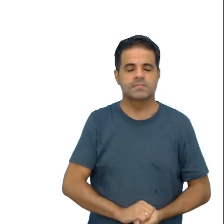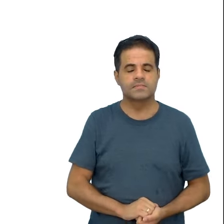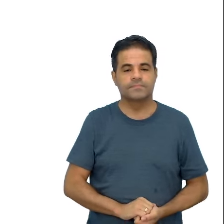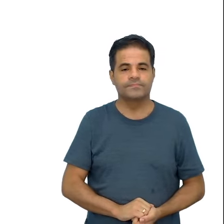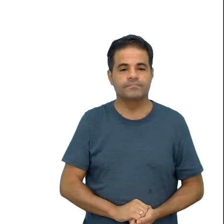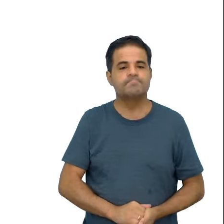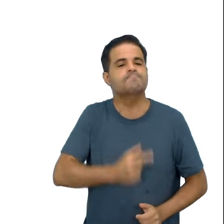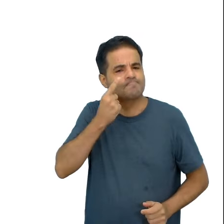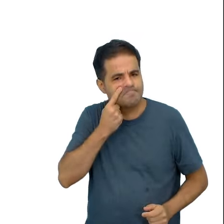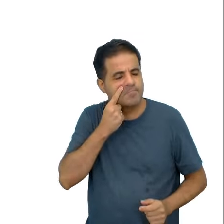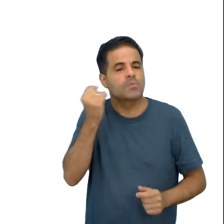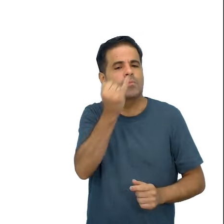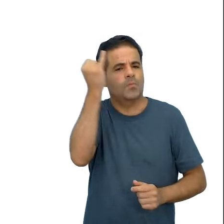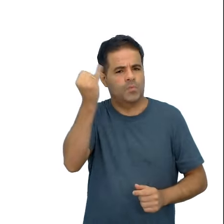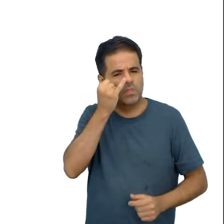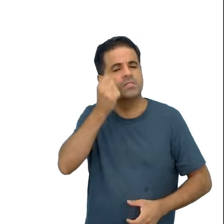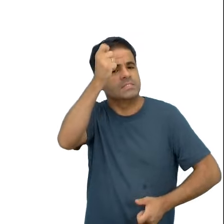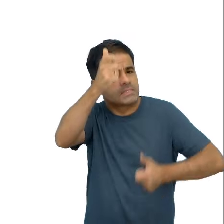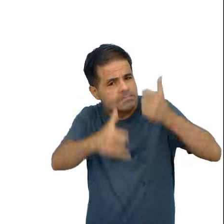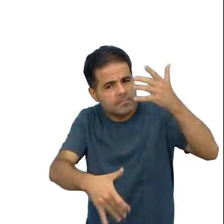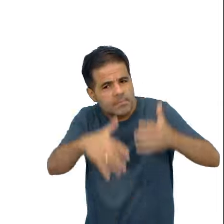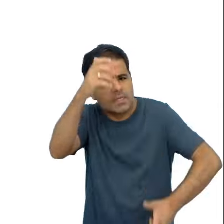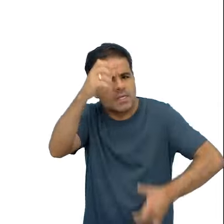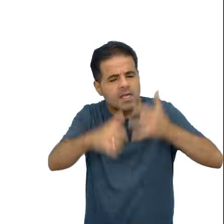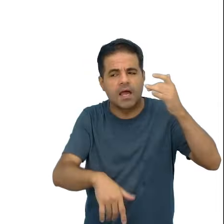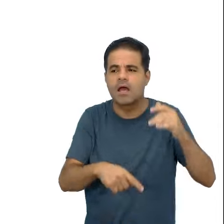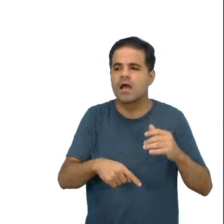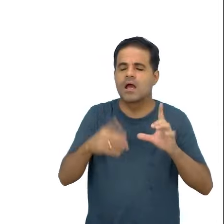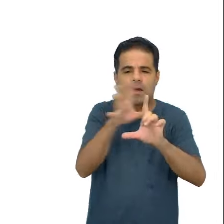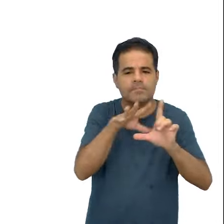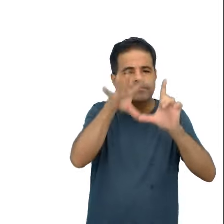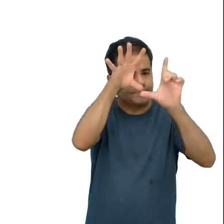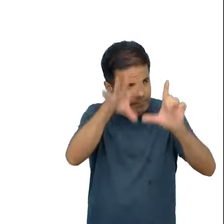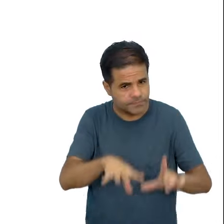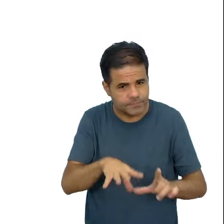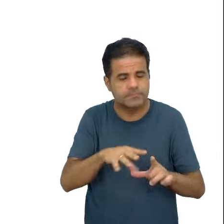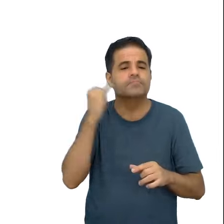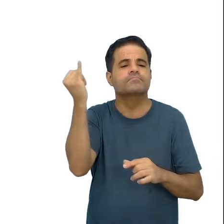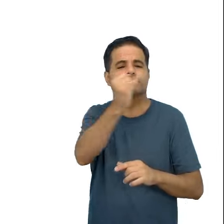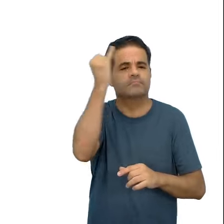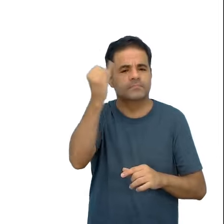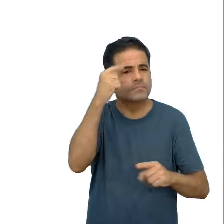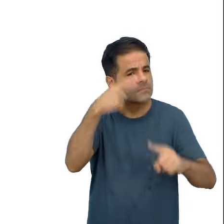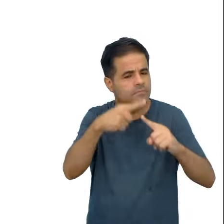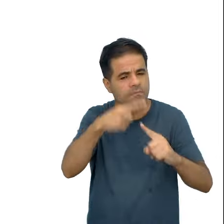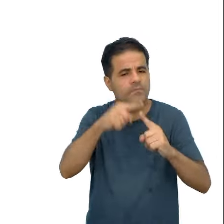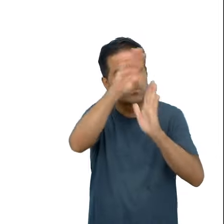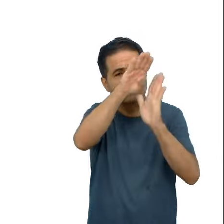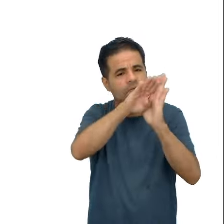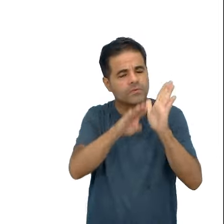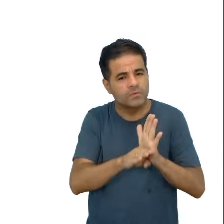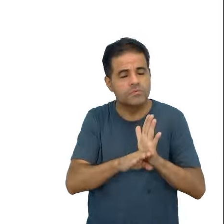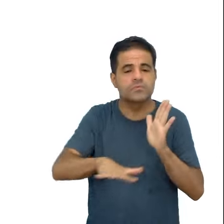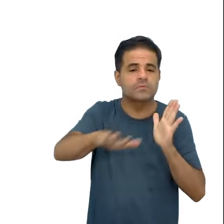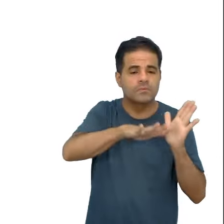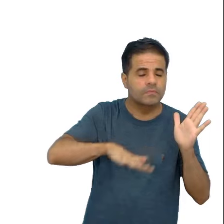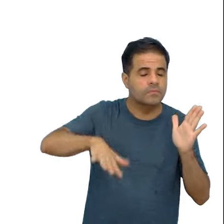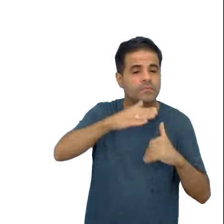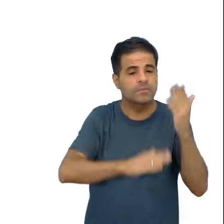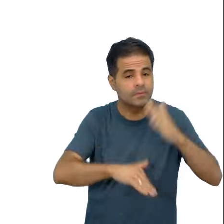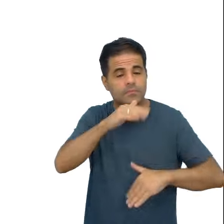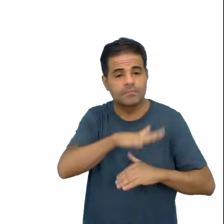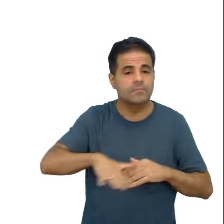Vale ressaltar, vale lembrar o porquê da matriz de habilidades essenciais, né? Por que o programa de recuperação e aprofundamento